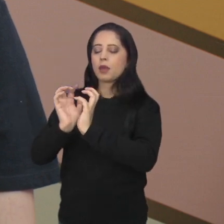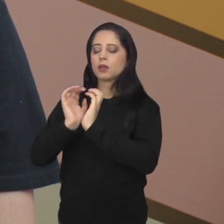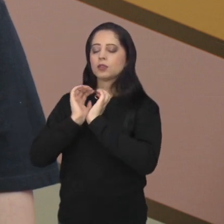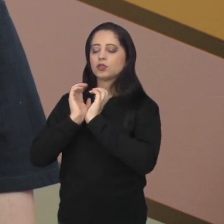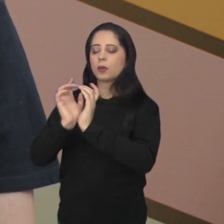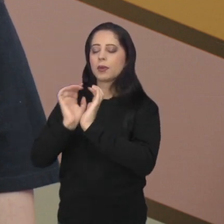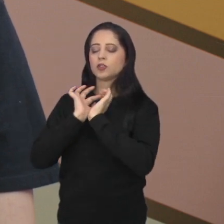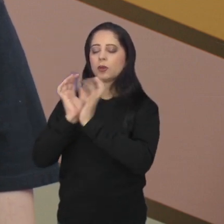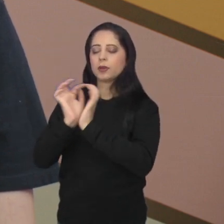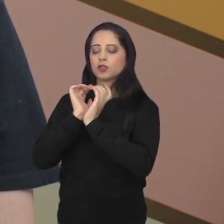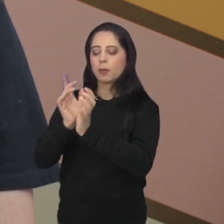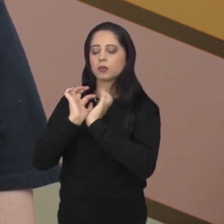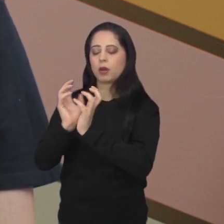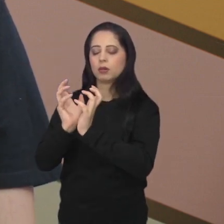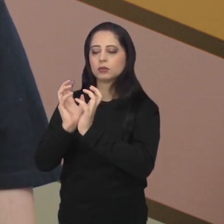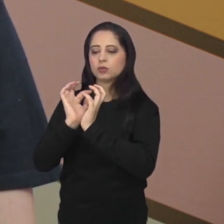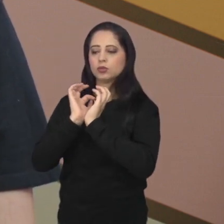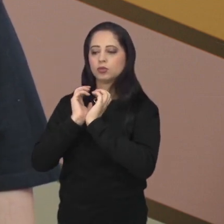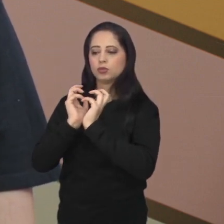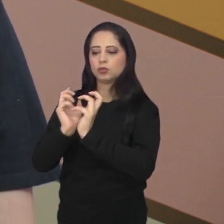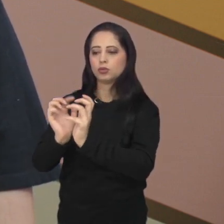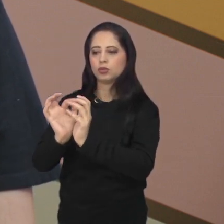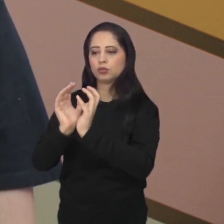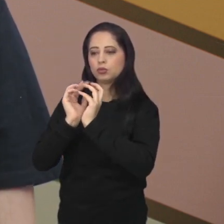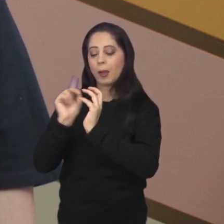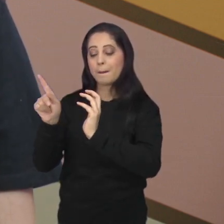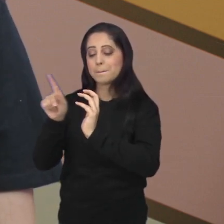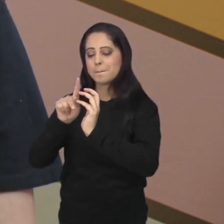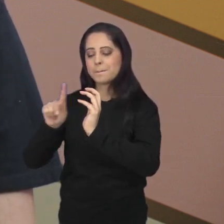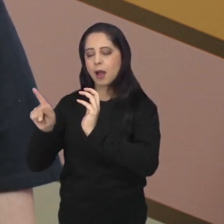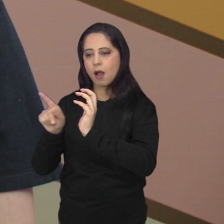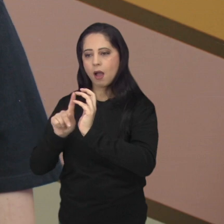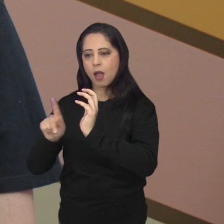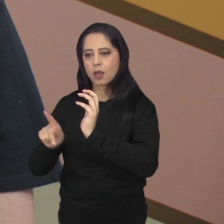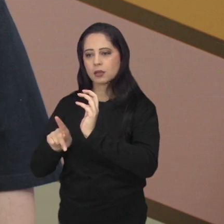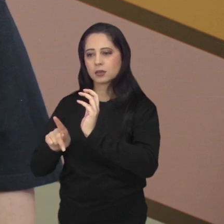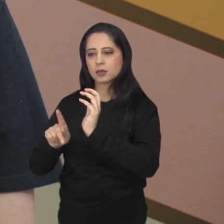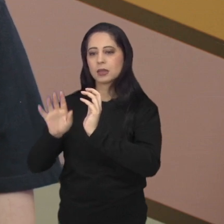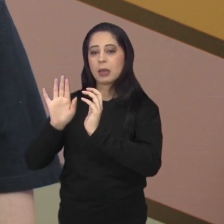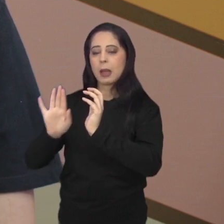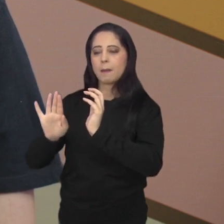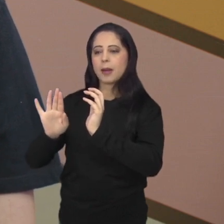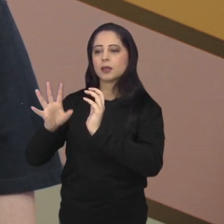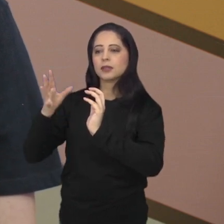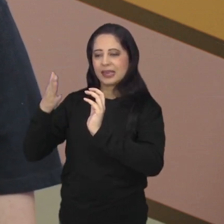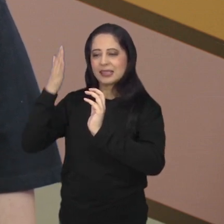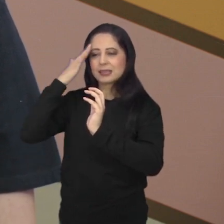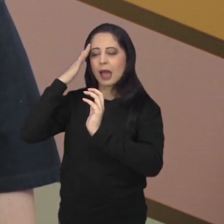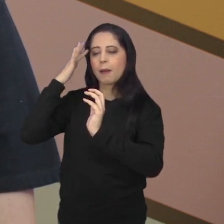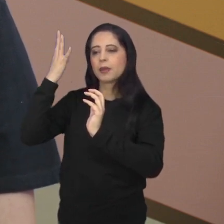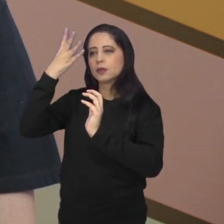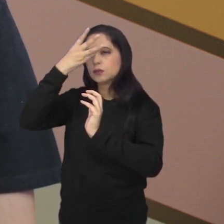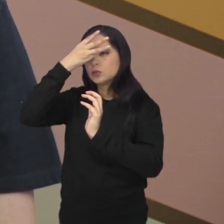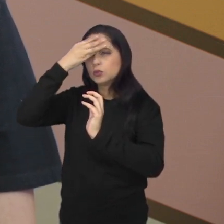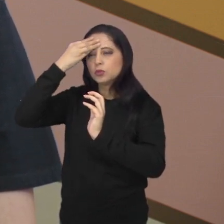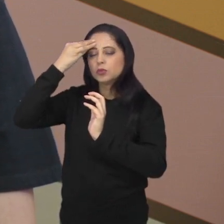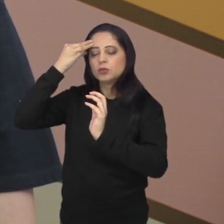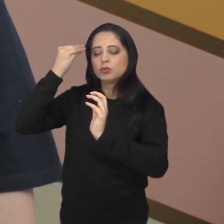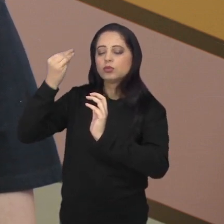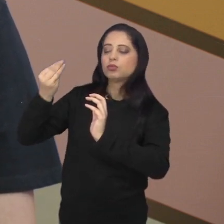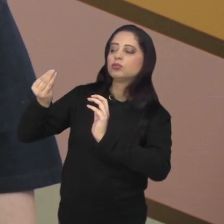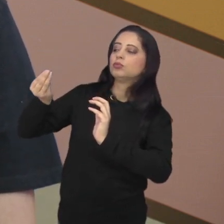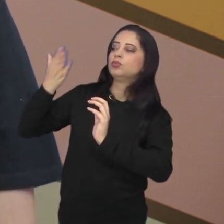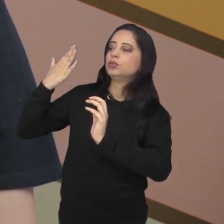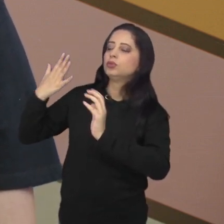da agitação dos pensamentos, que é constante, né? Os pensamentos nunca param de surgir, como a gente viu na reportagem, né? Os